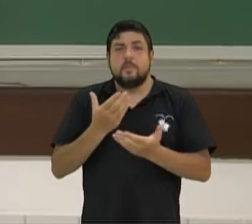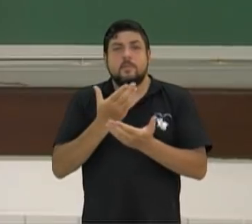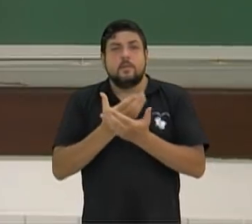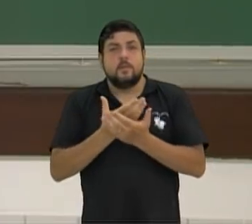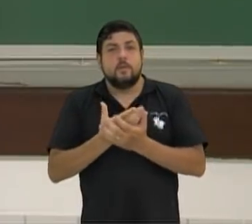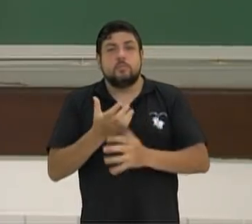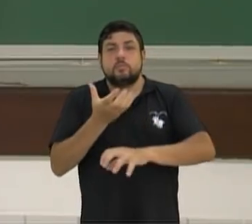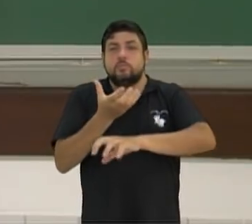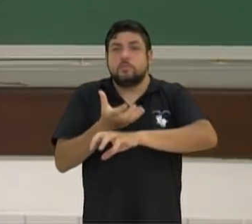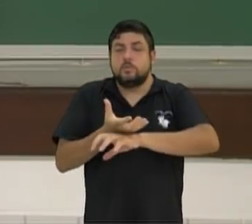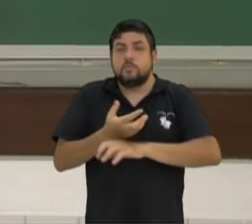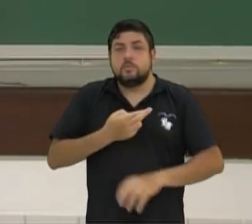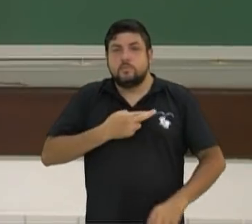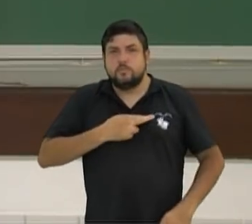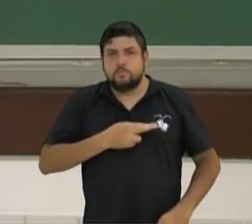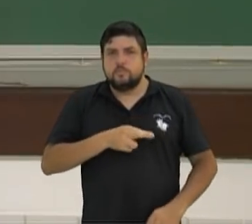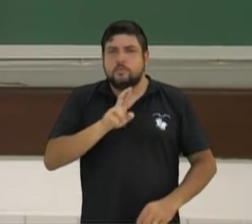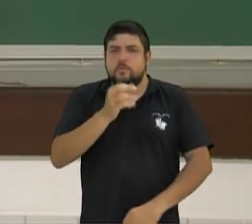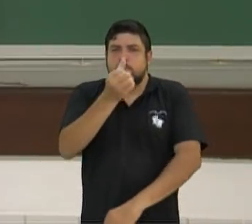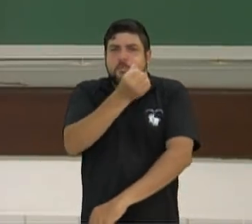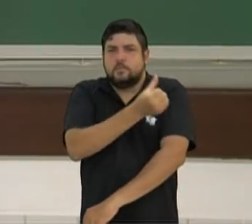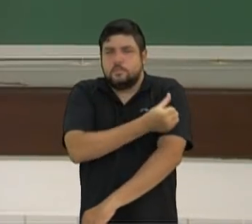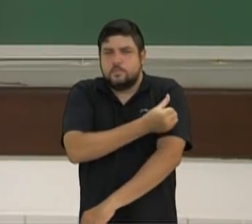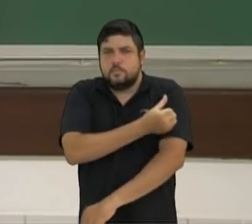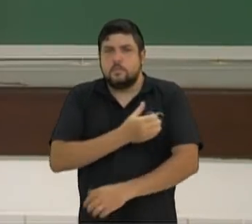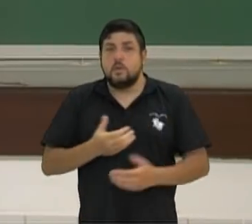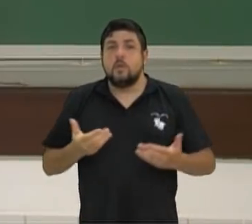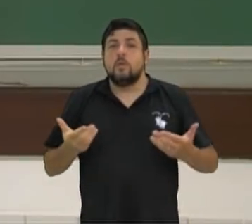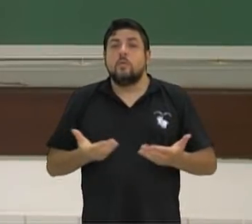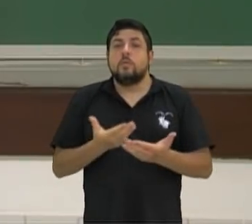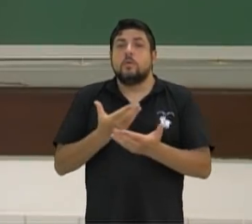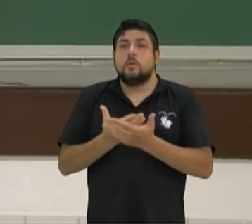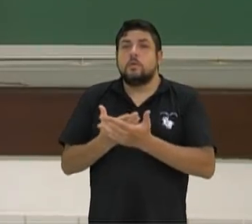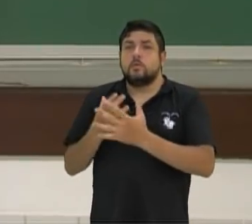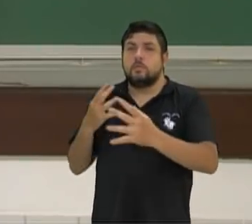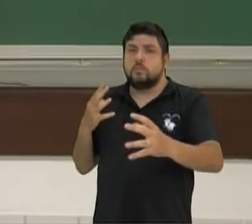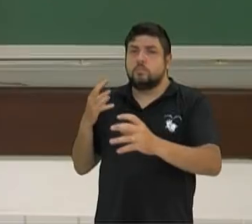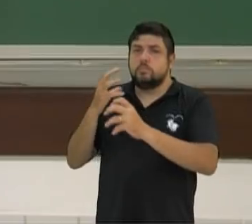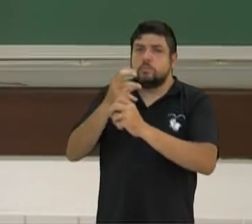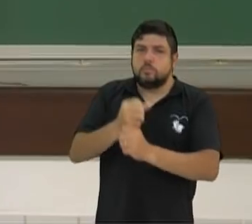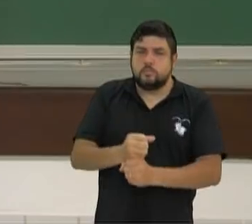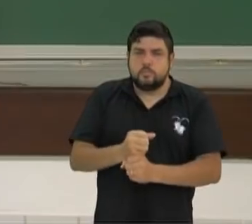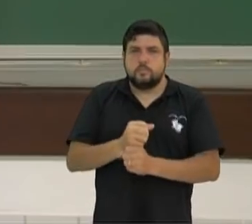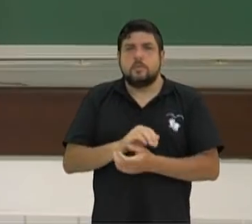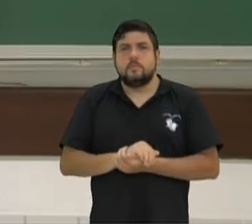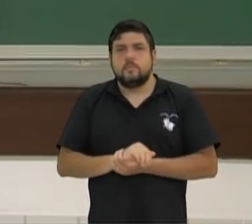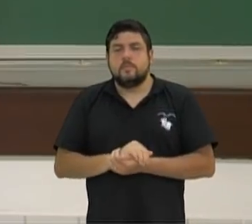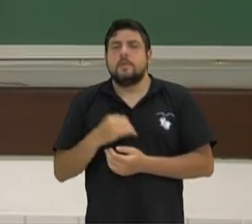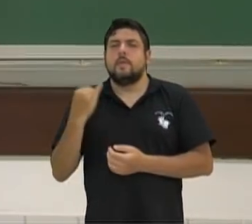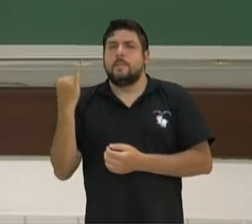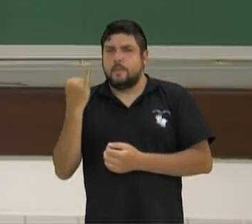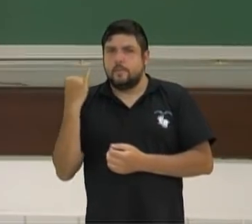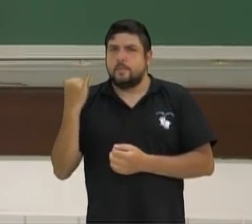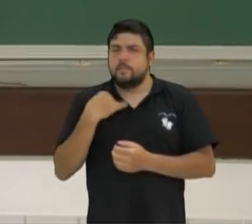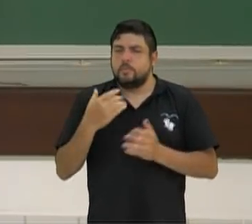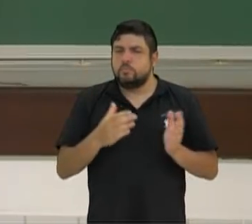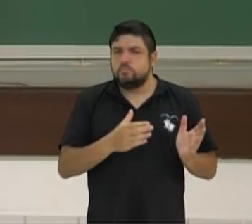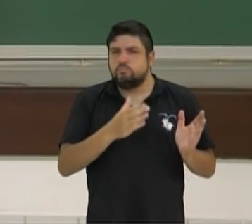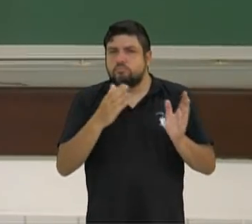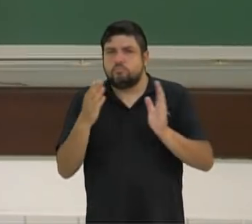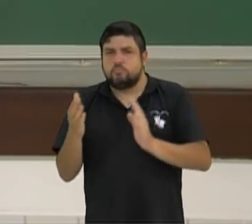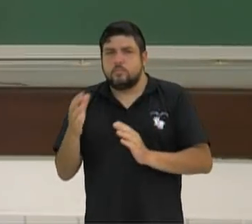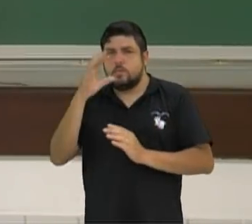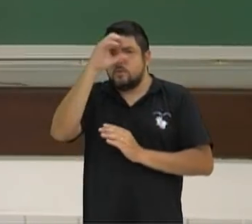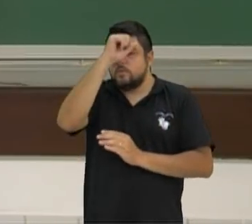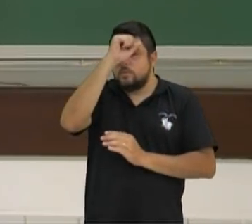religioso, sexto ano, e hoje é uma aula de retomada, muito importante no processo de aprendizagem. A gente